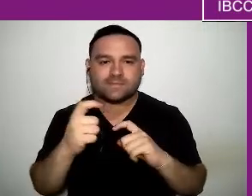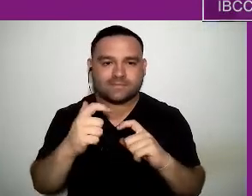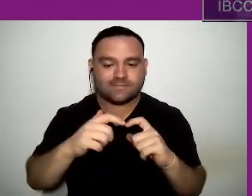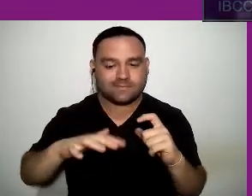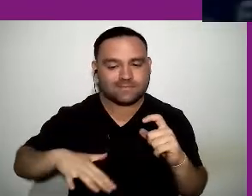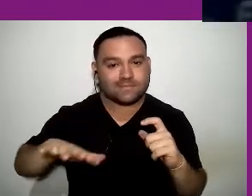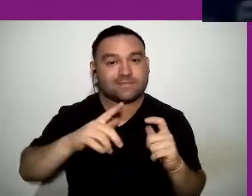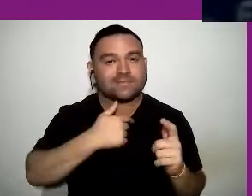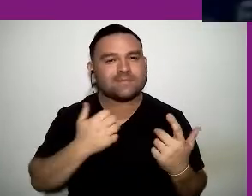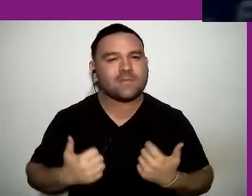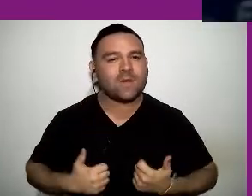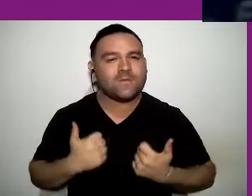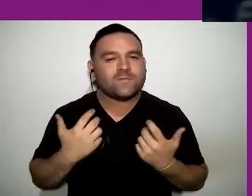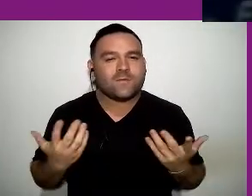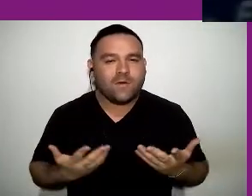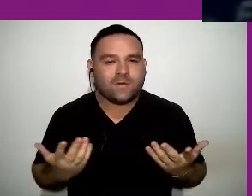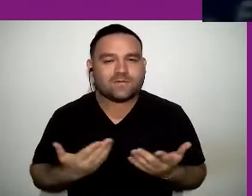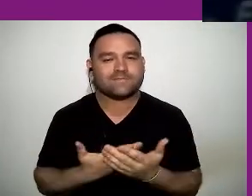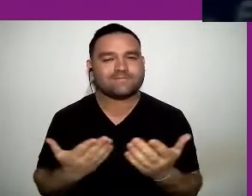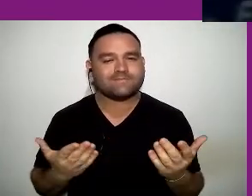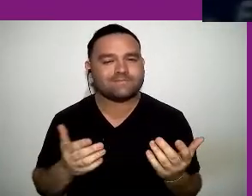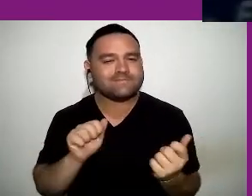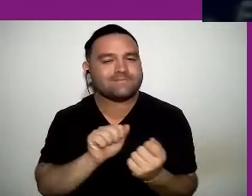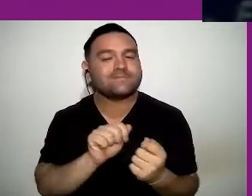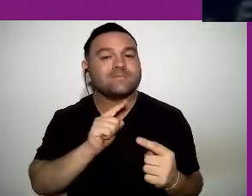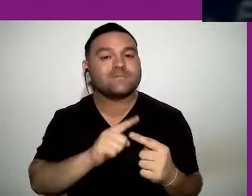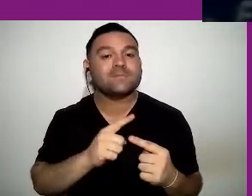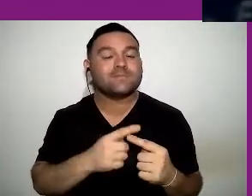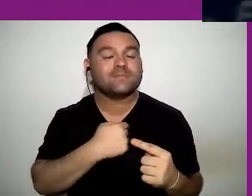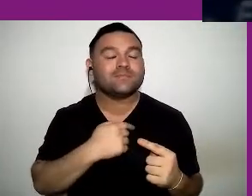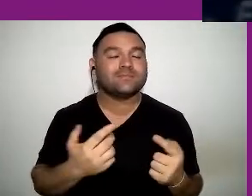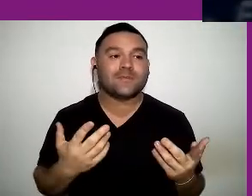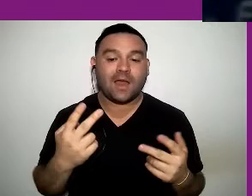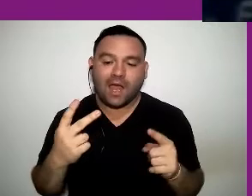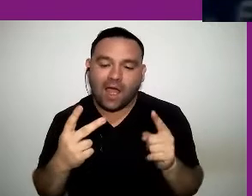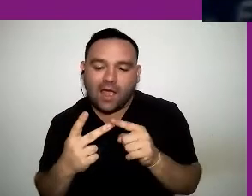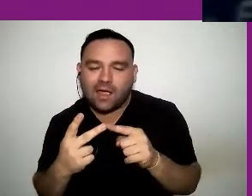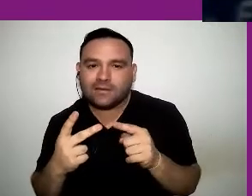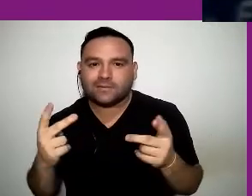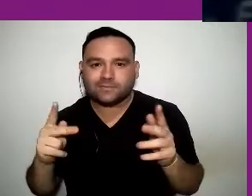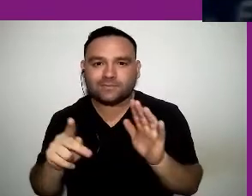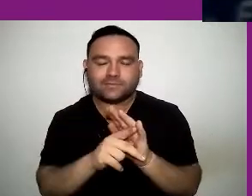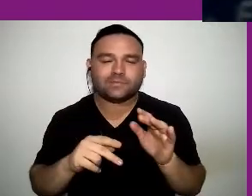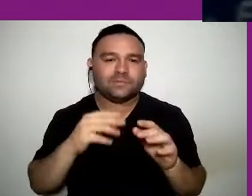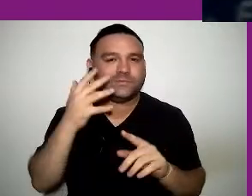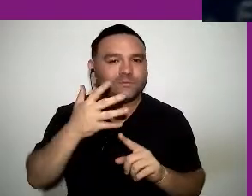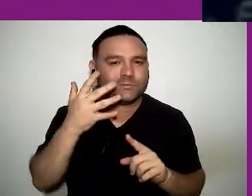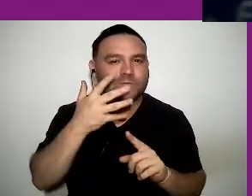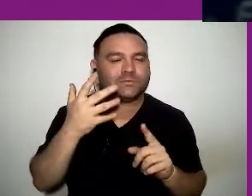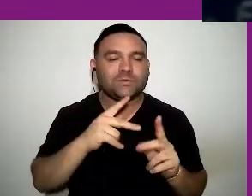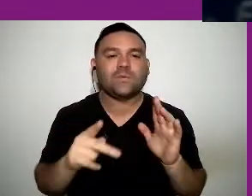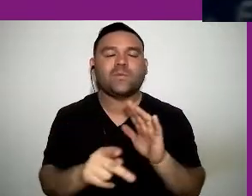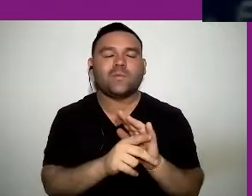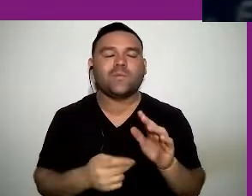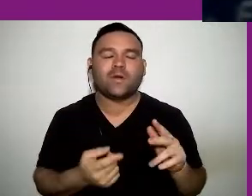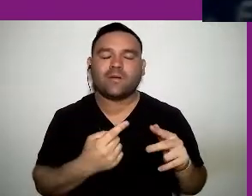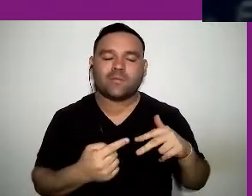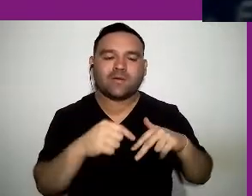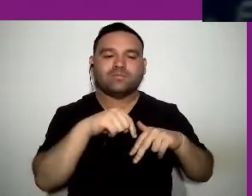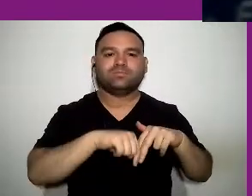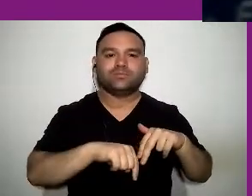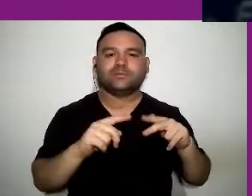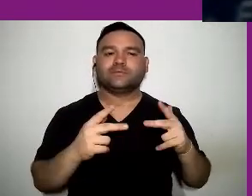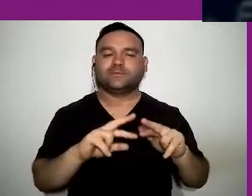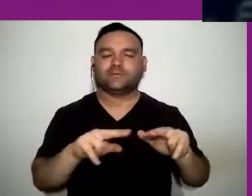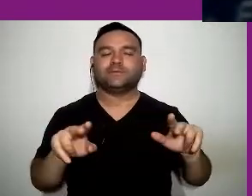uma grande honra estar aqui hoje coordenando essa segunda parte desse simpósio de ventilação mecânica,